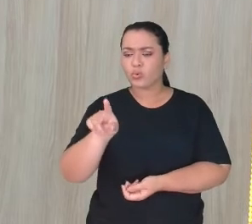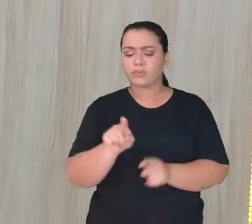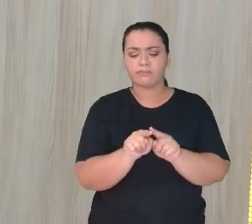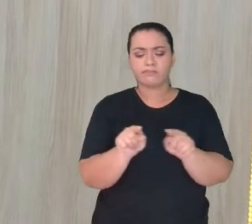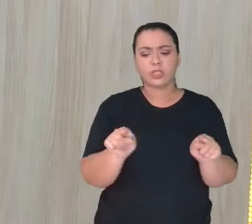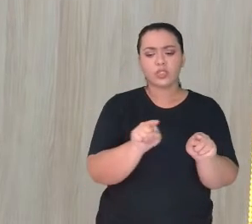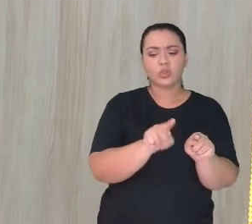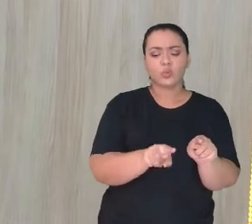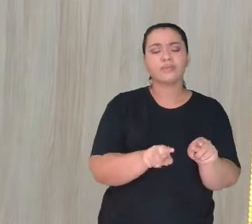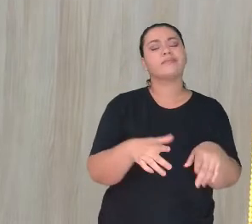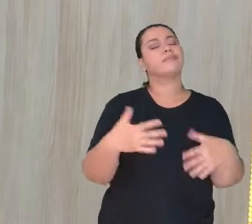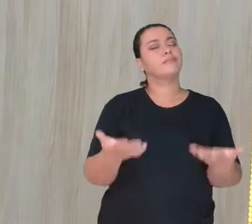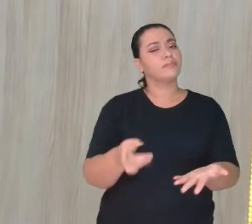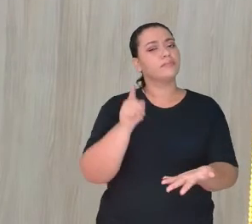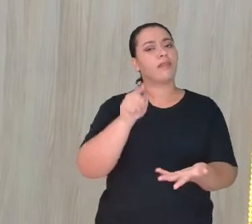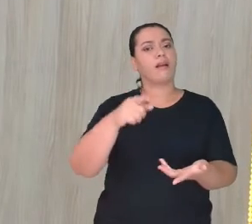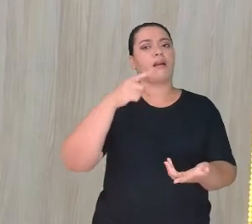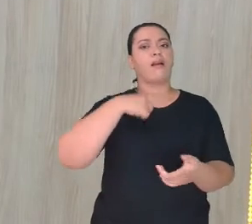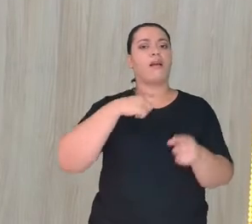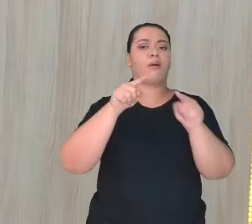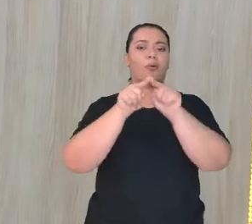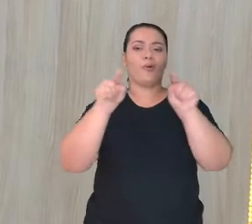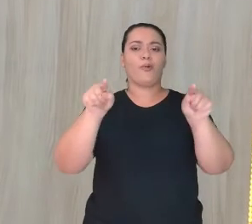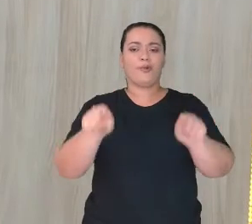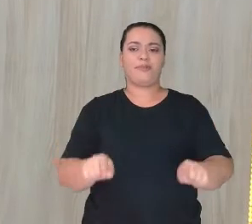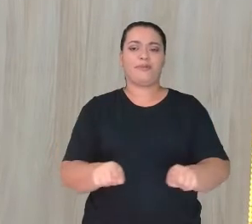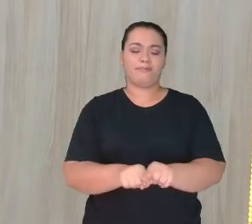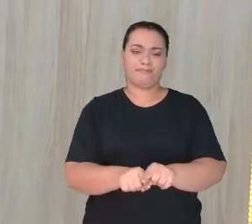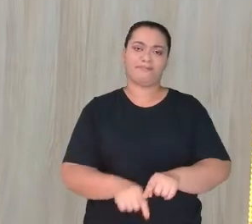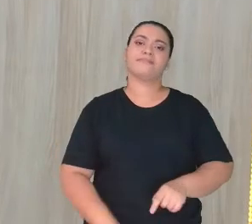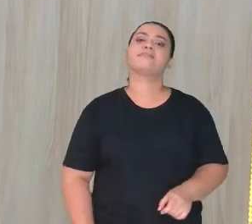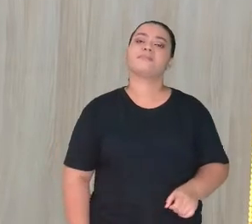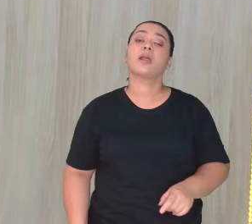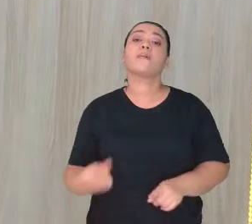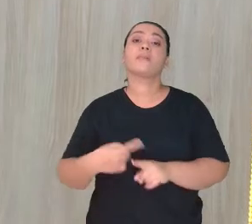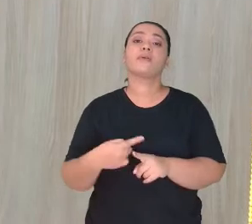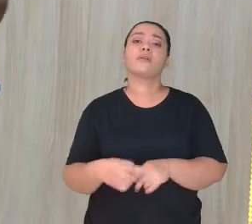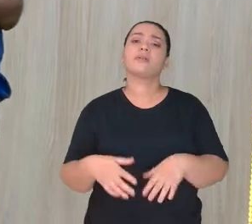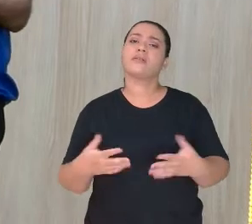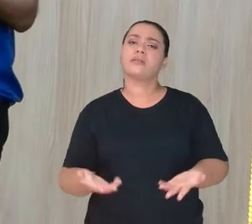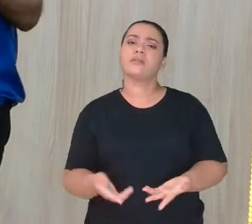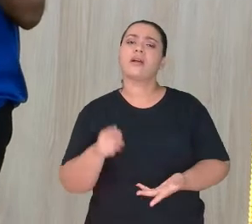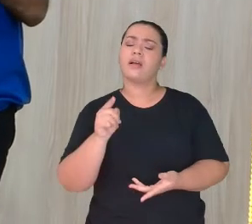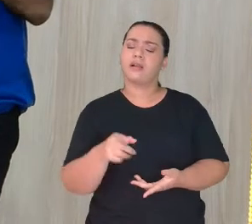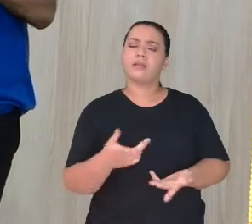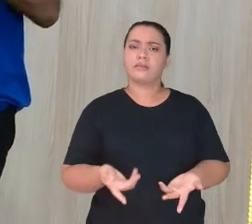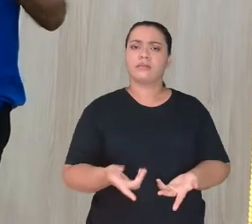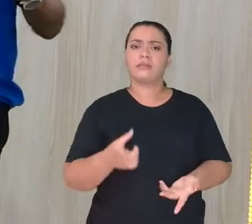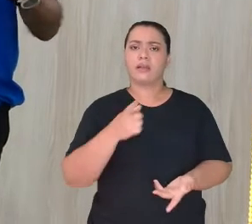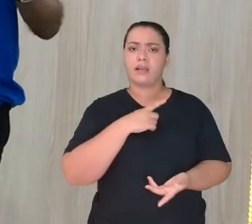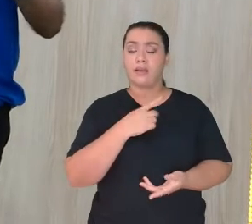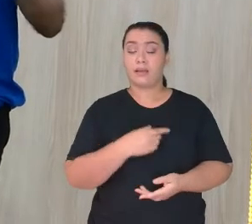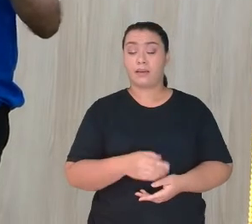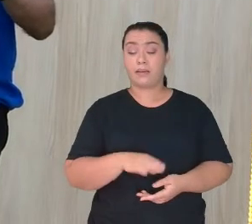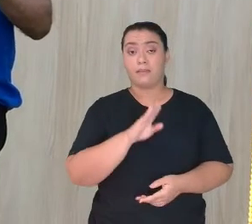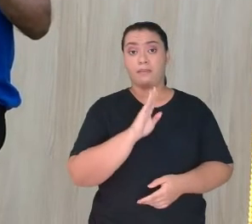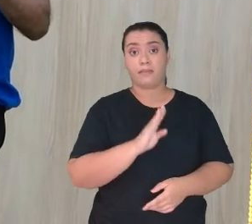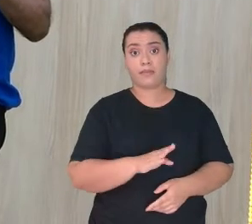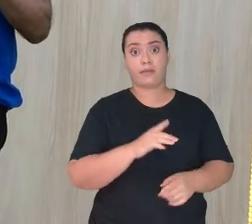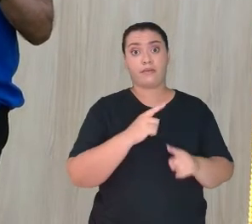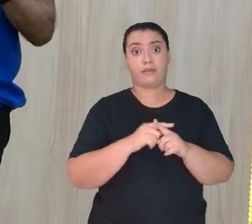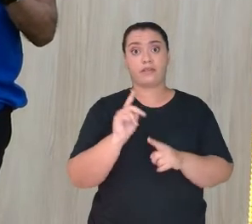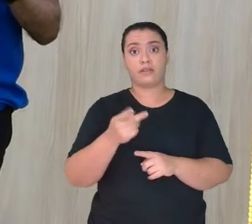é 12, ele se torna um quadrado. Porque não deixa de ser um retângulo, você base vezes altura, mas ele é